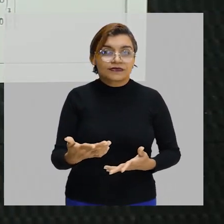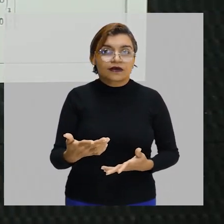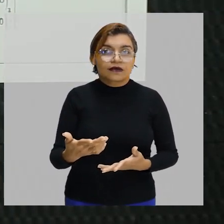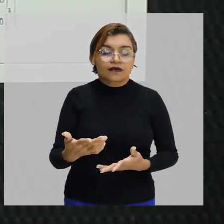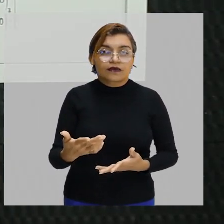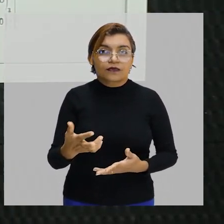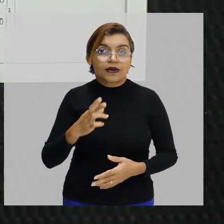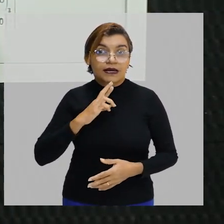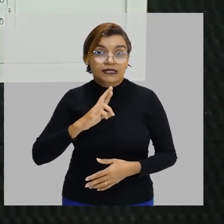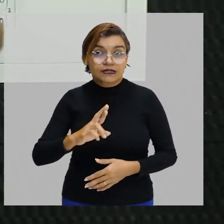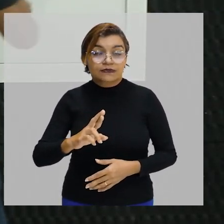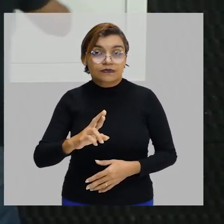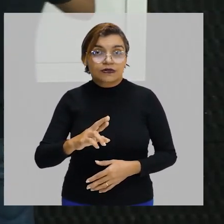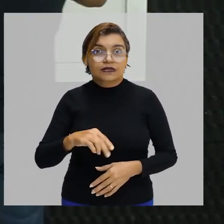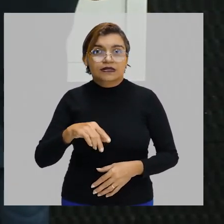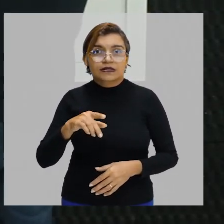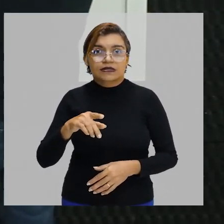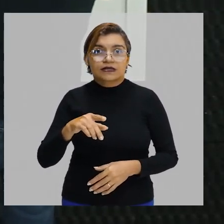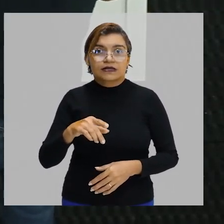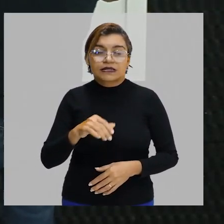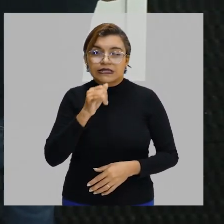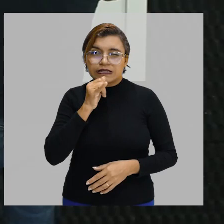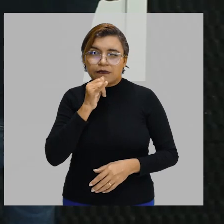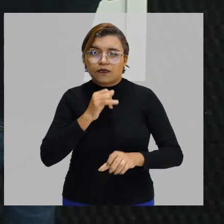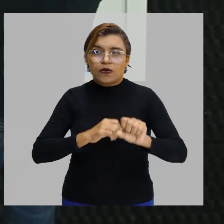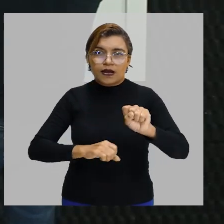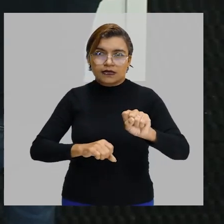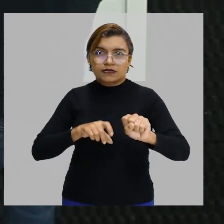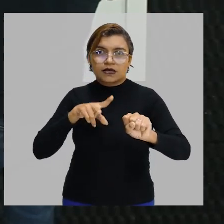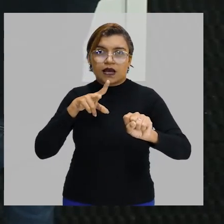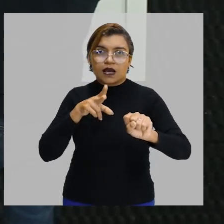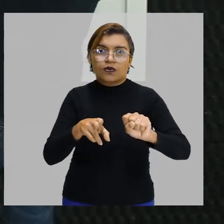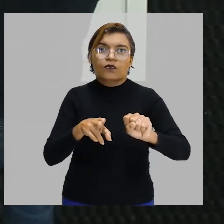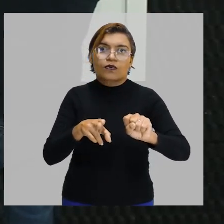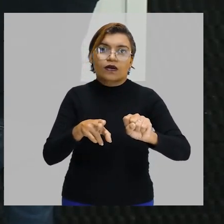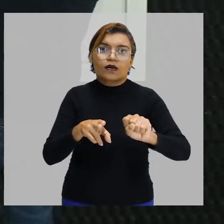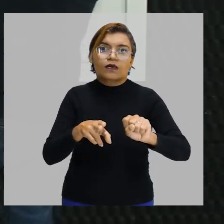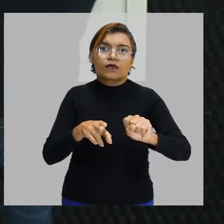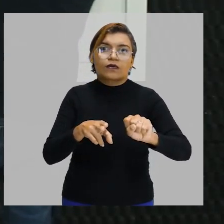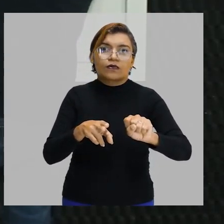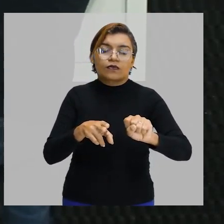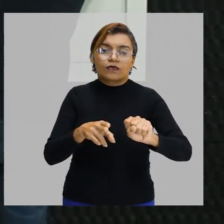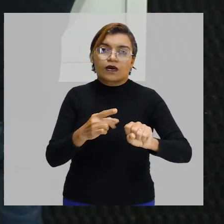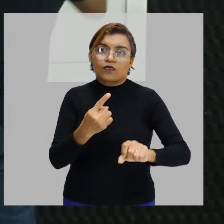da minha equação aqui é o 1 e o 2.